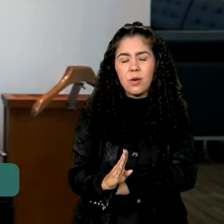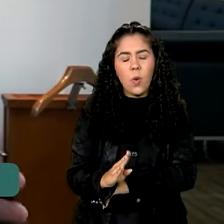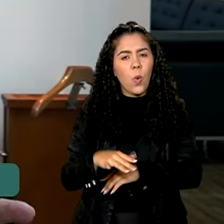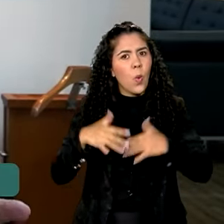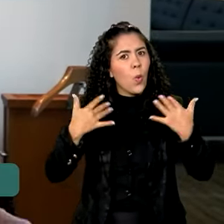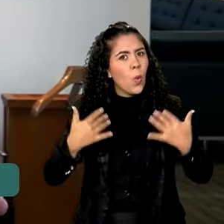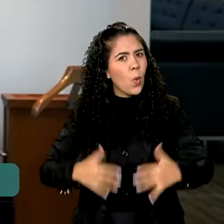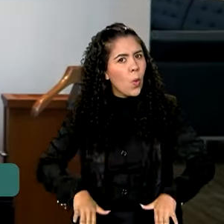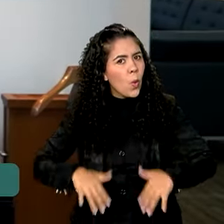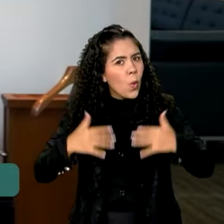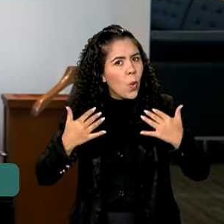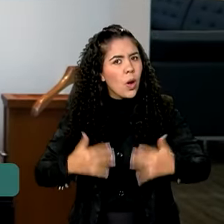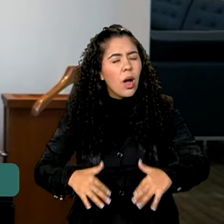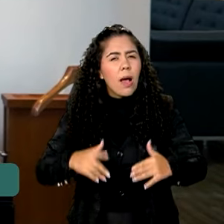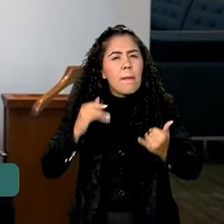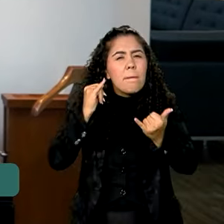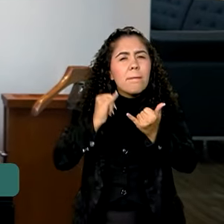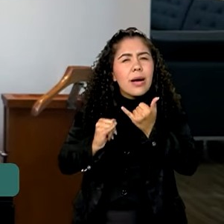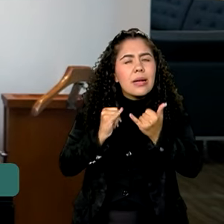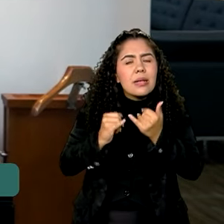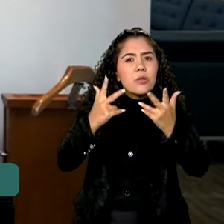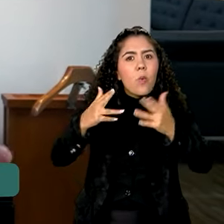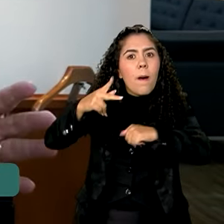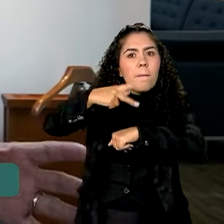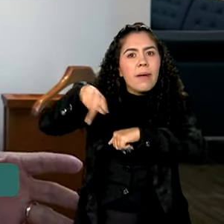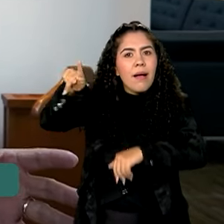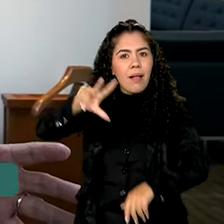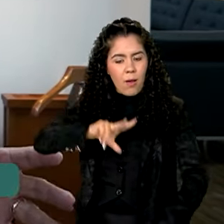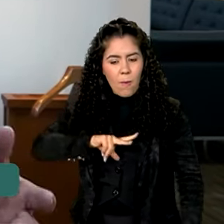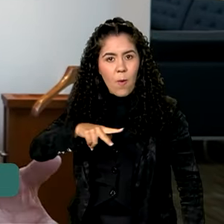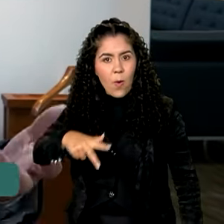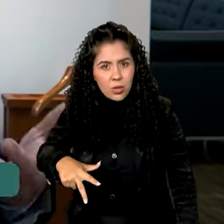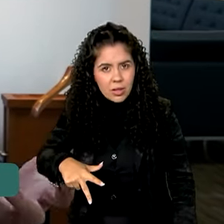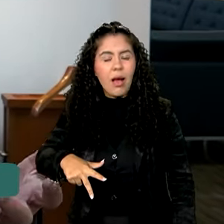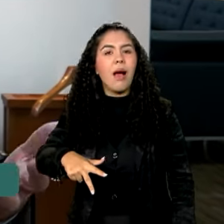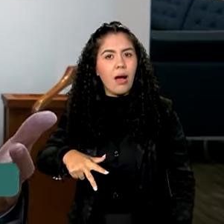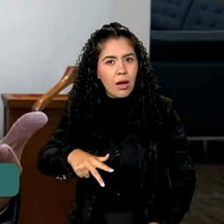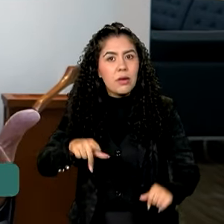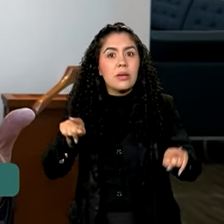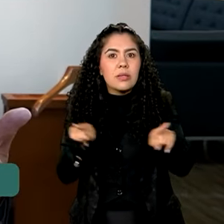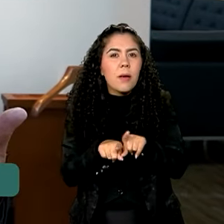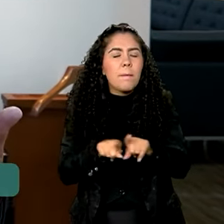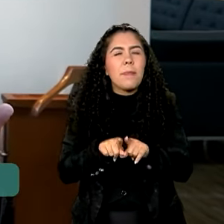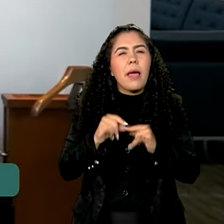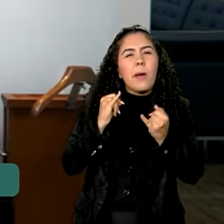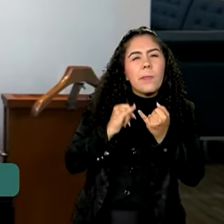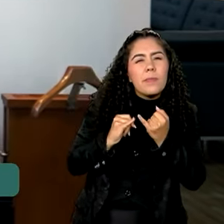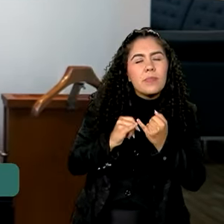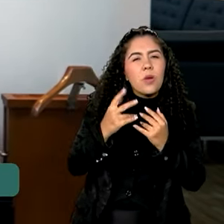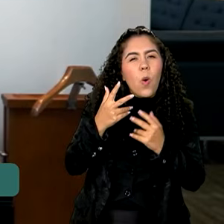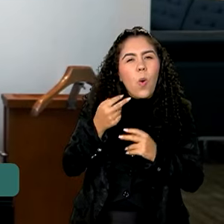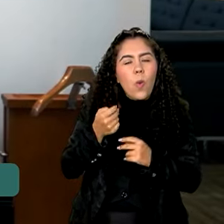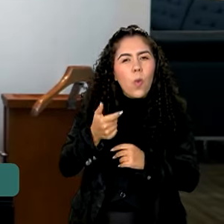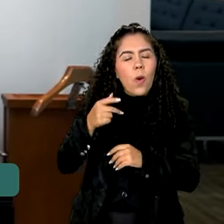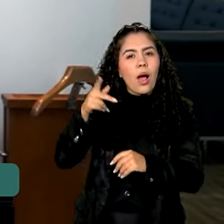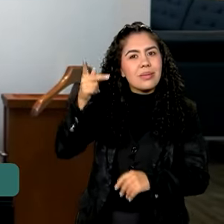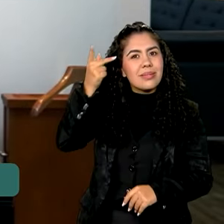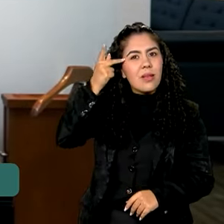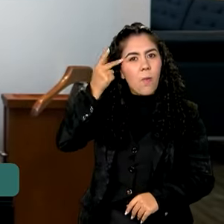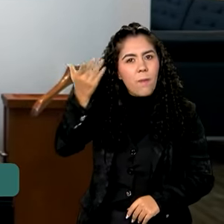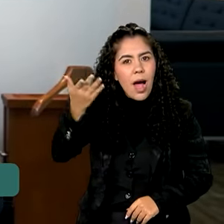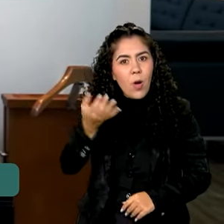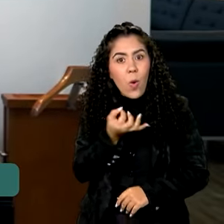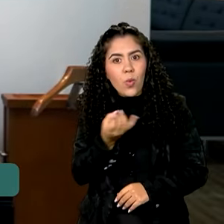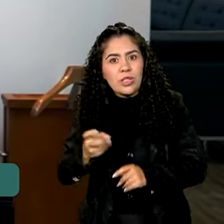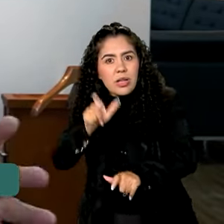quase um Portugal inteiro. É assim como quase um São Paulo. É assim como um Rio